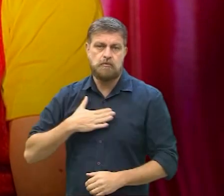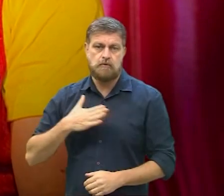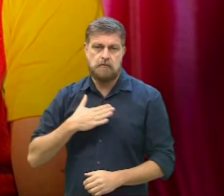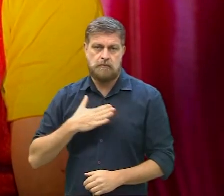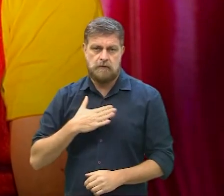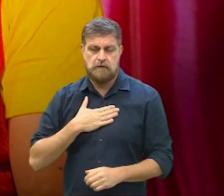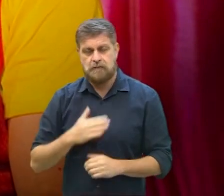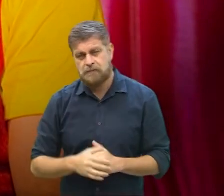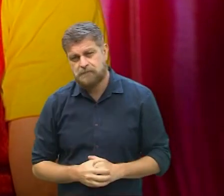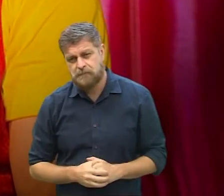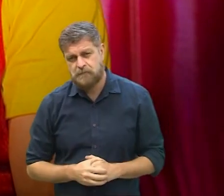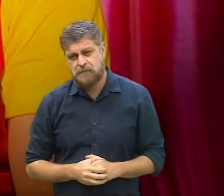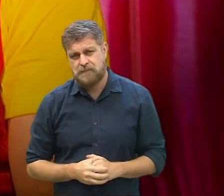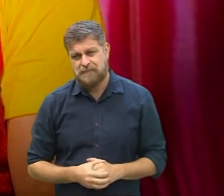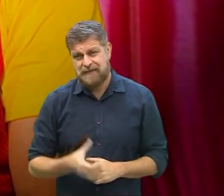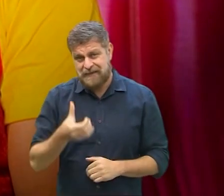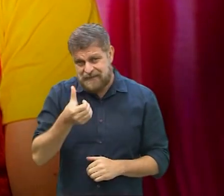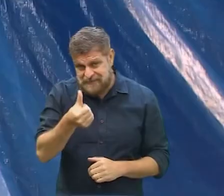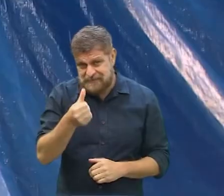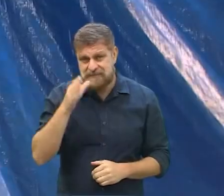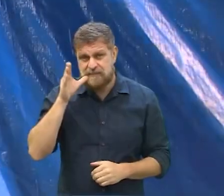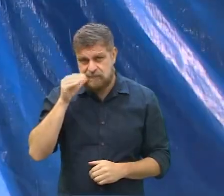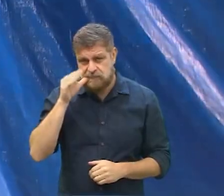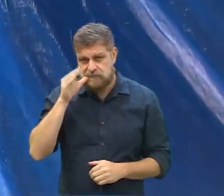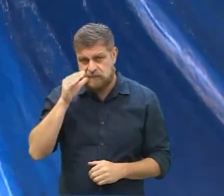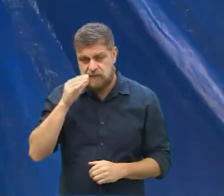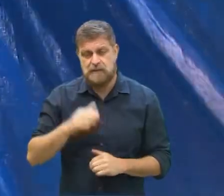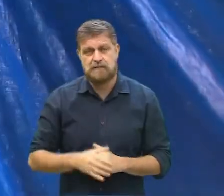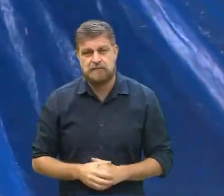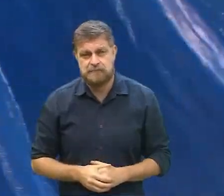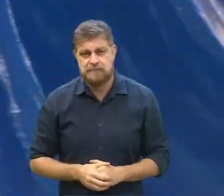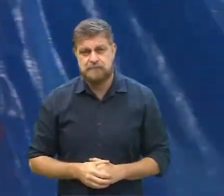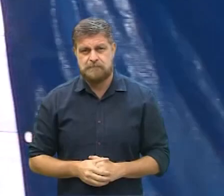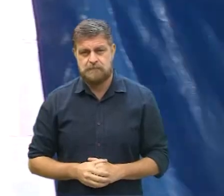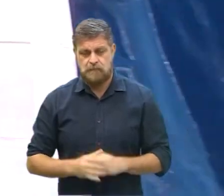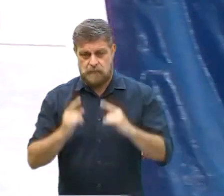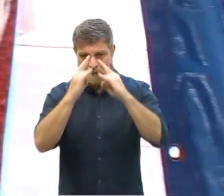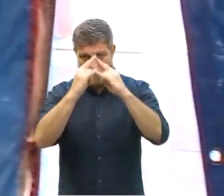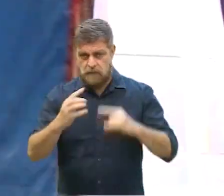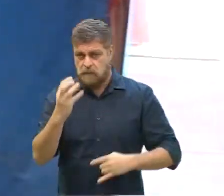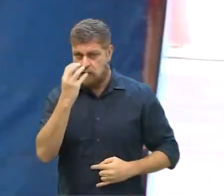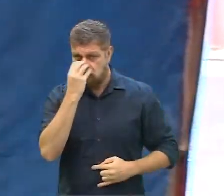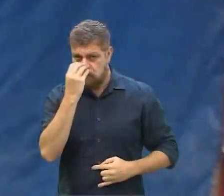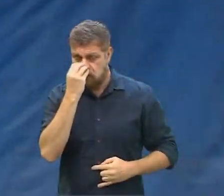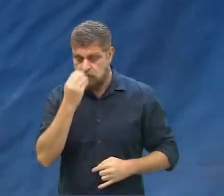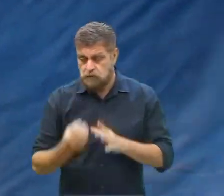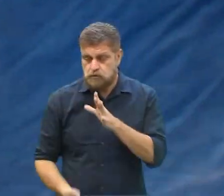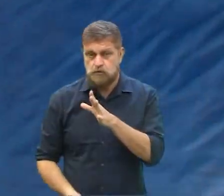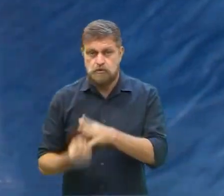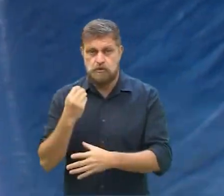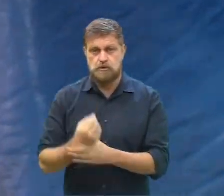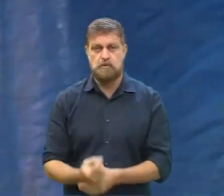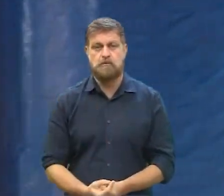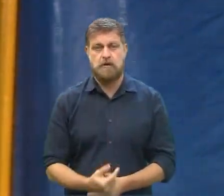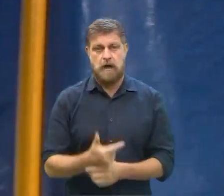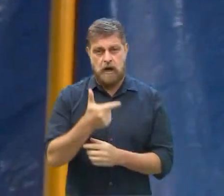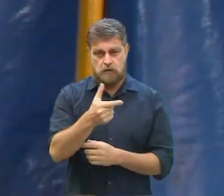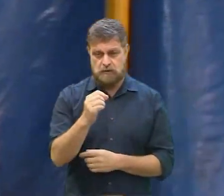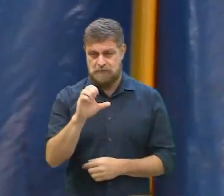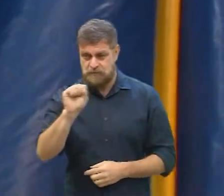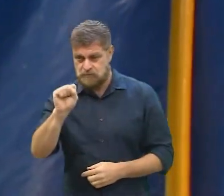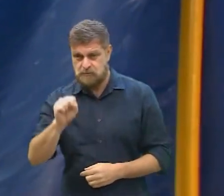época ficaram comigo ainda 6 funcionários. O Family Circus nasceu em 2018. Em março